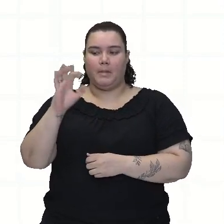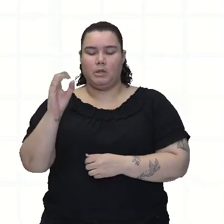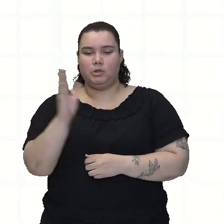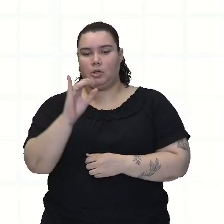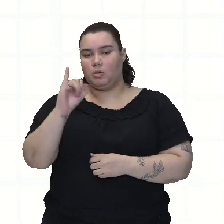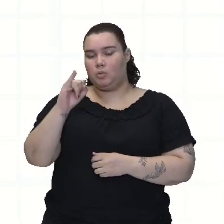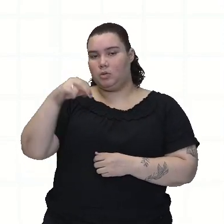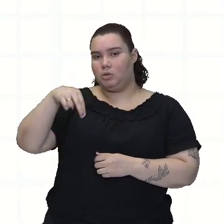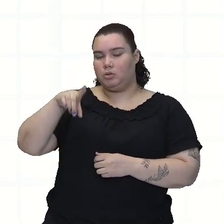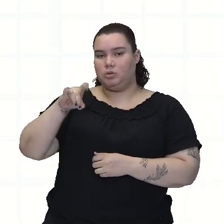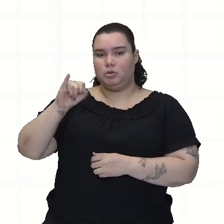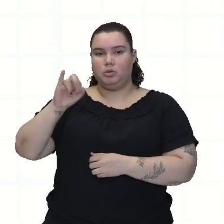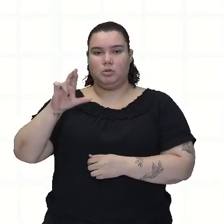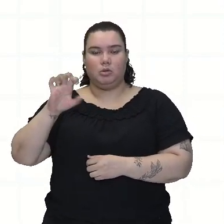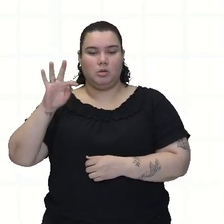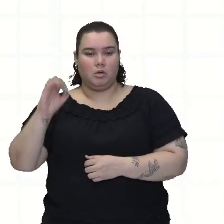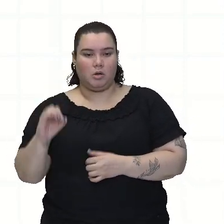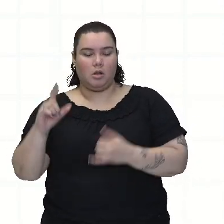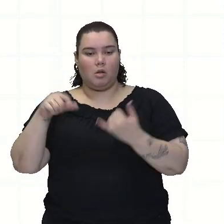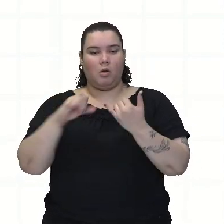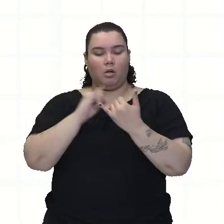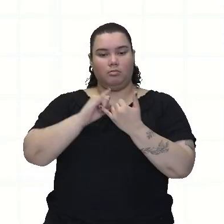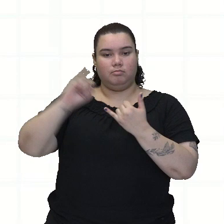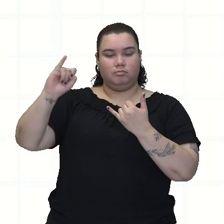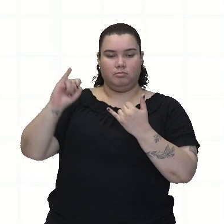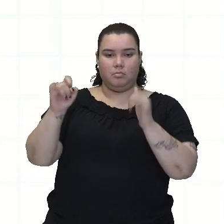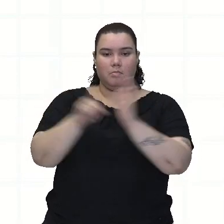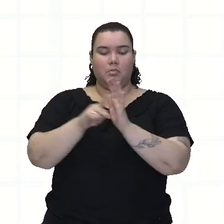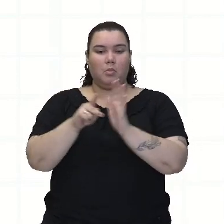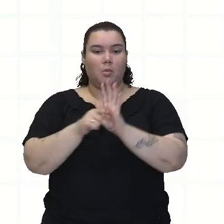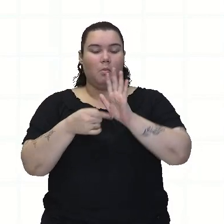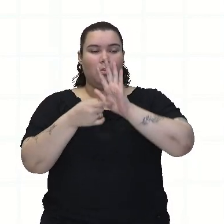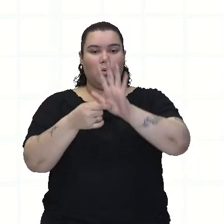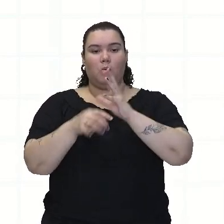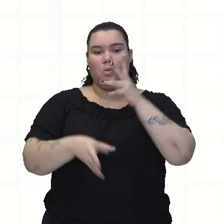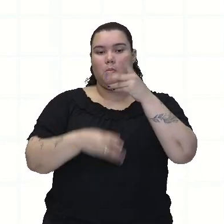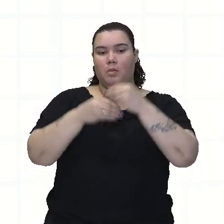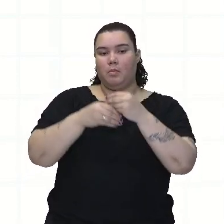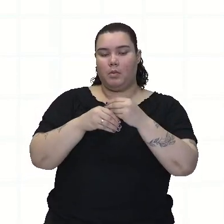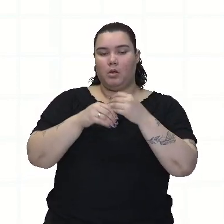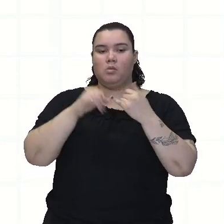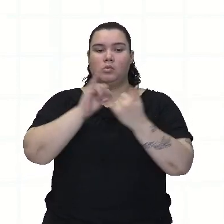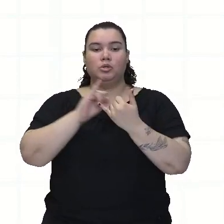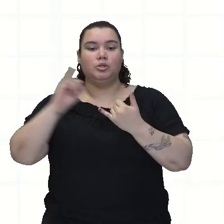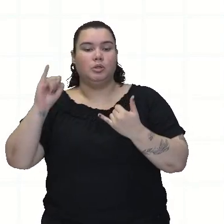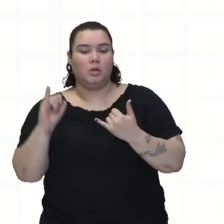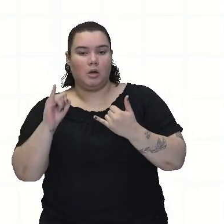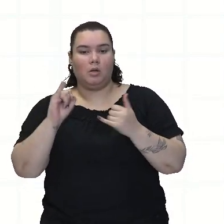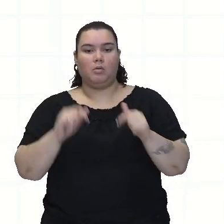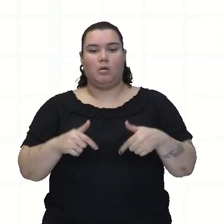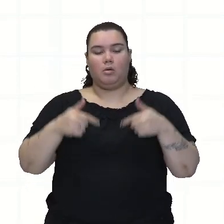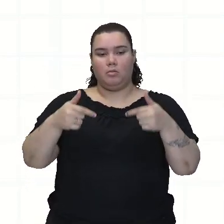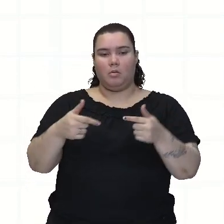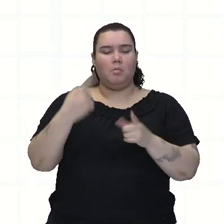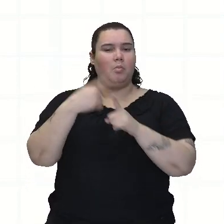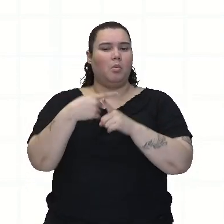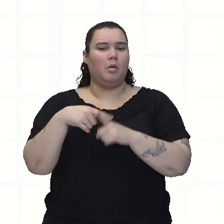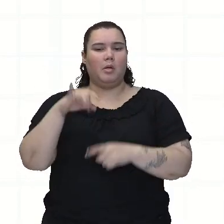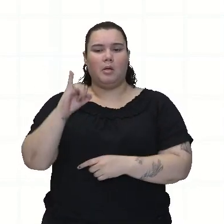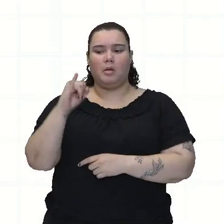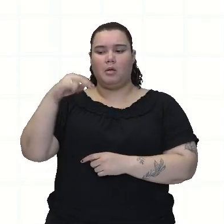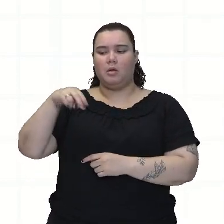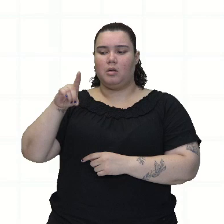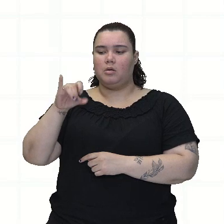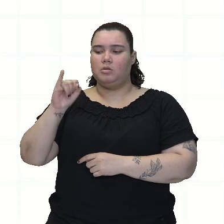complemento indireto da ação expressa pelo verbo. E o porquê eu chamo ele aqui de indireto? Porque entre